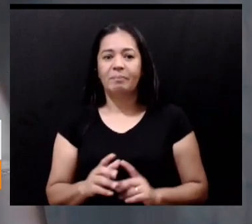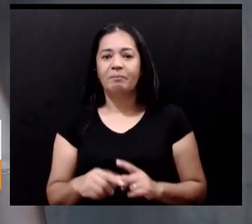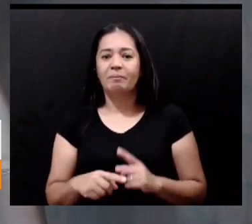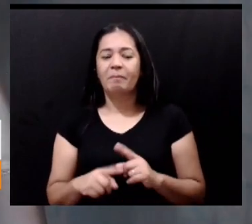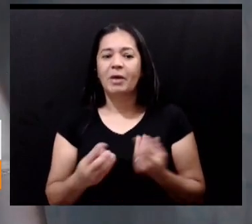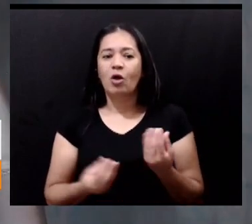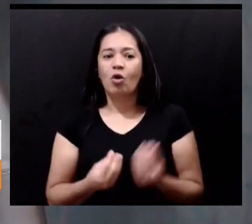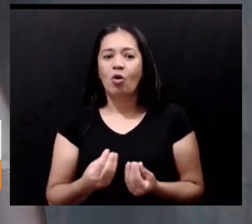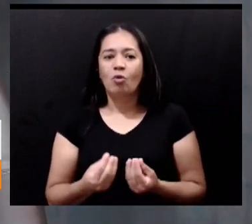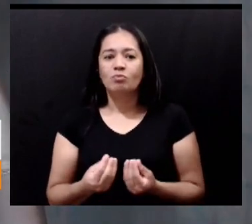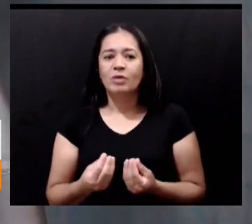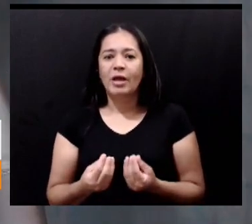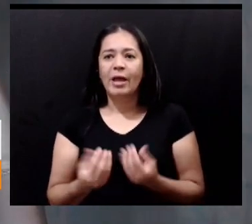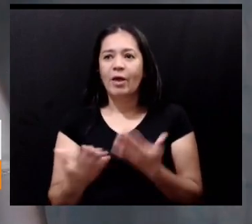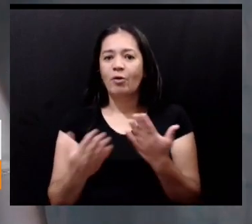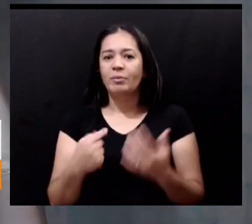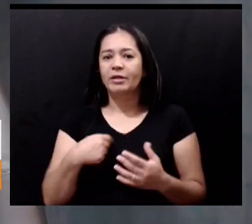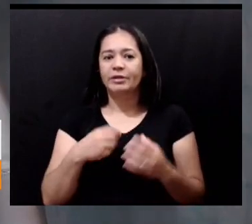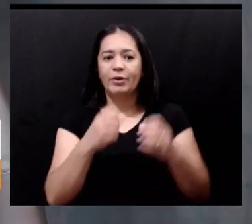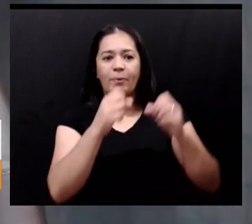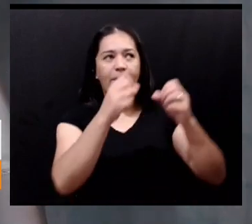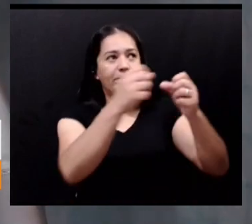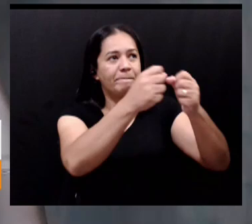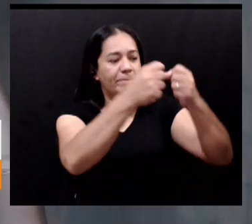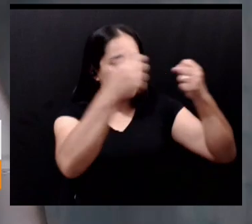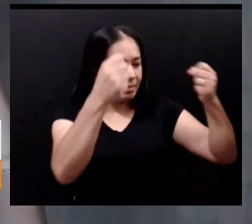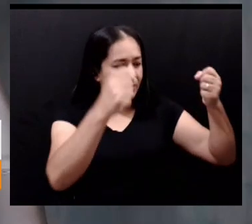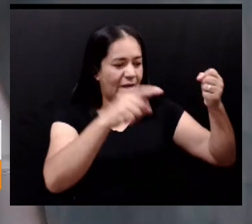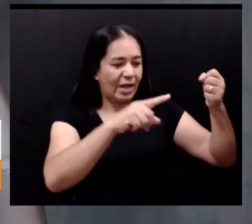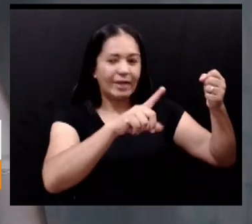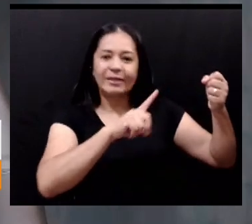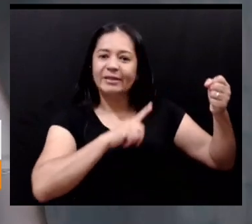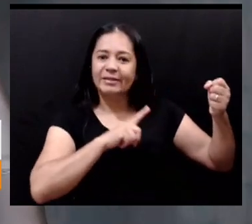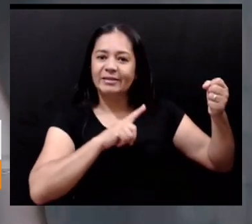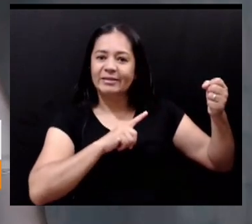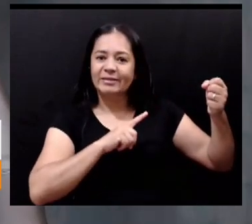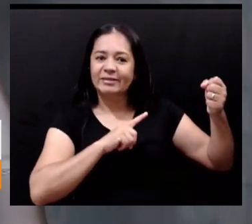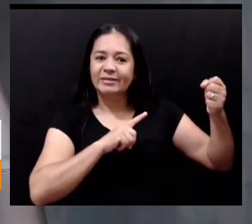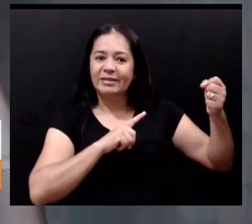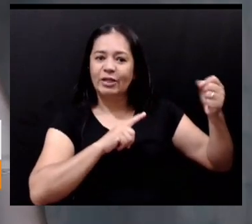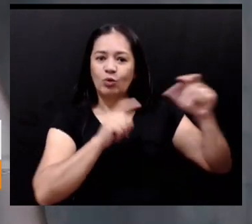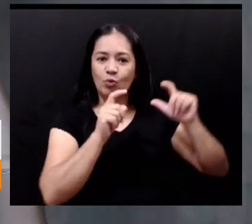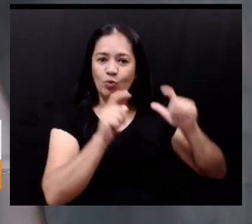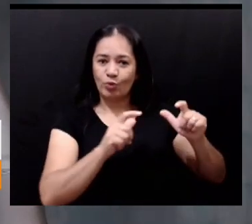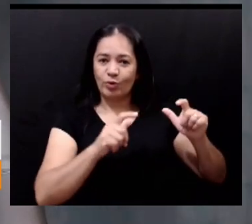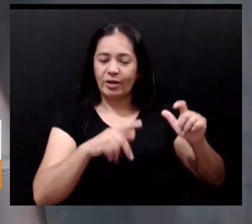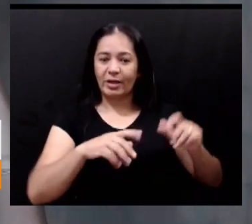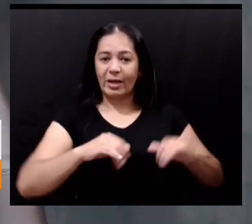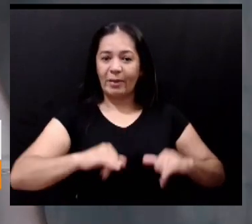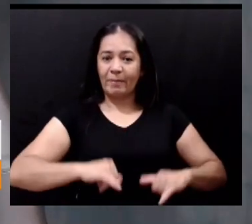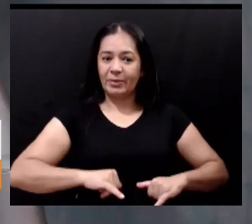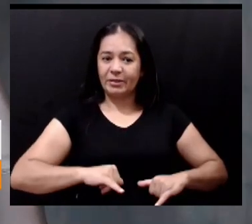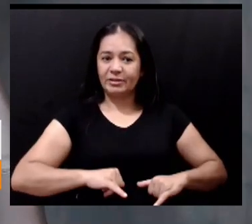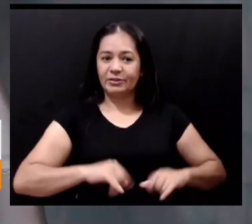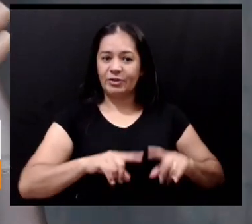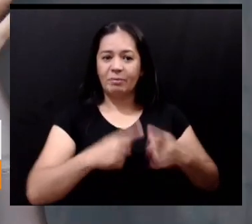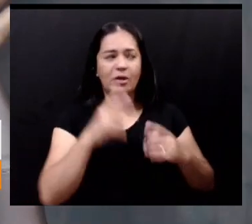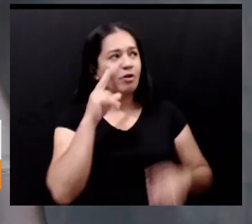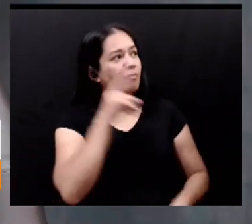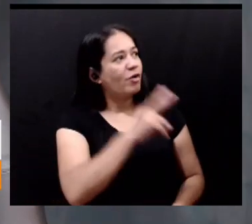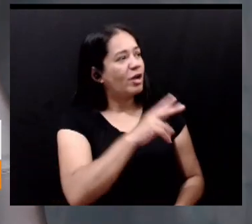e falasse assim, ó, aqui tem espaço para essa dor existir. Nem sempre eu vou olhar para ela, nem sempre eu vou